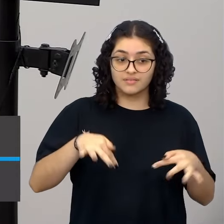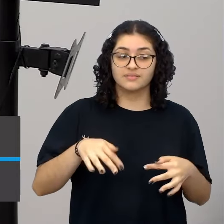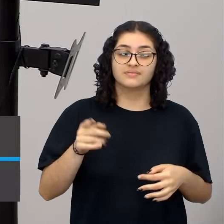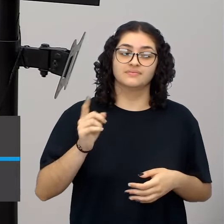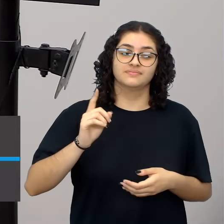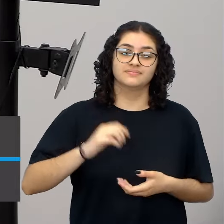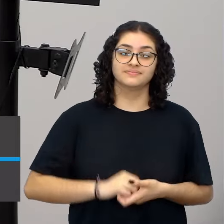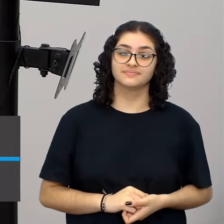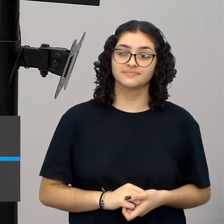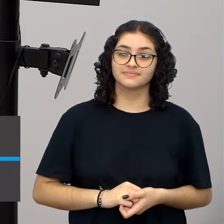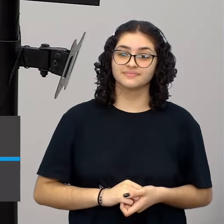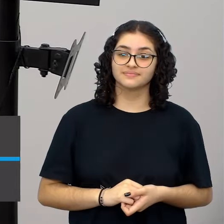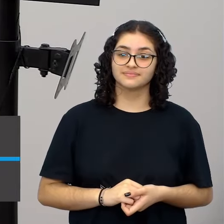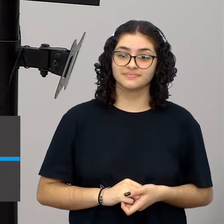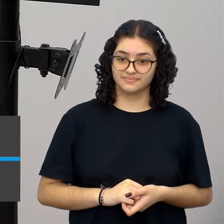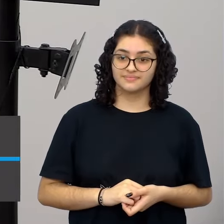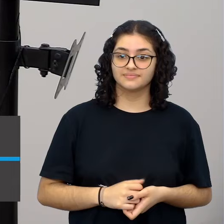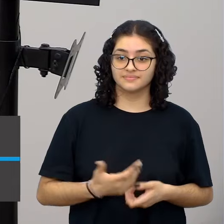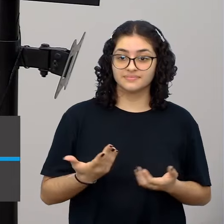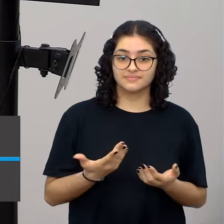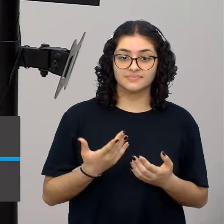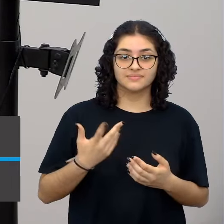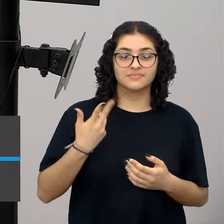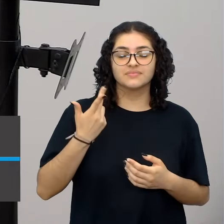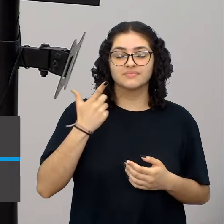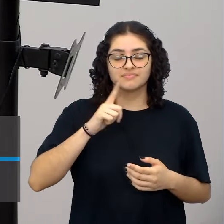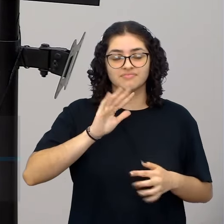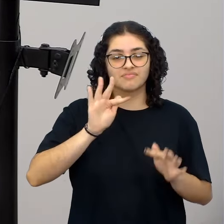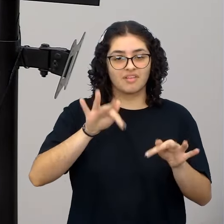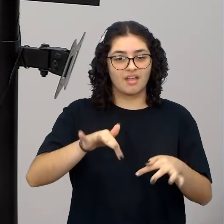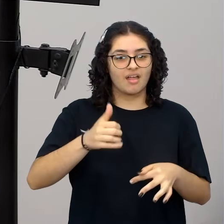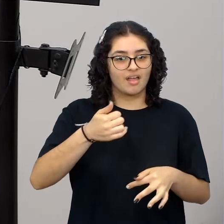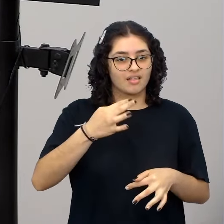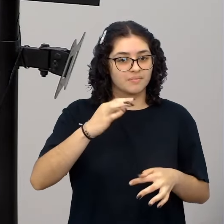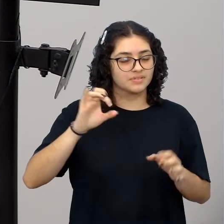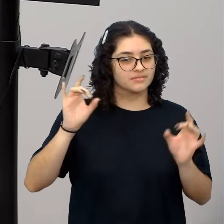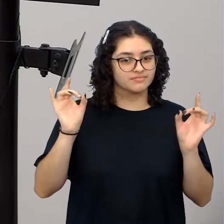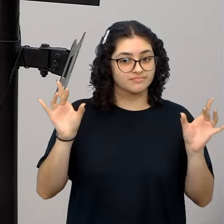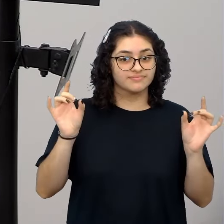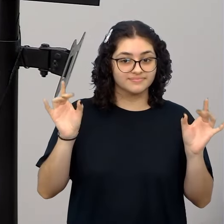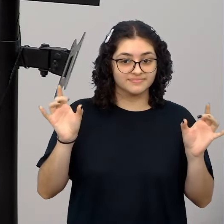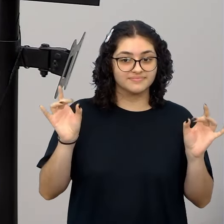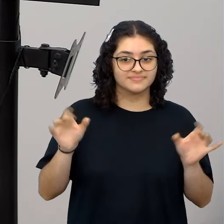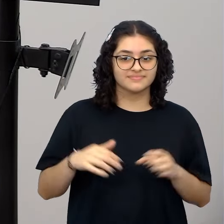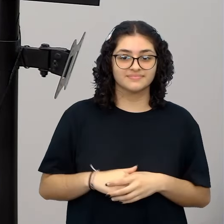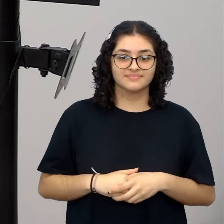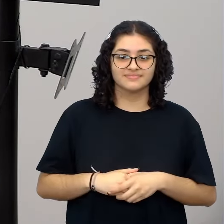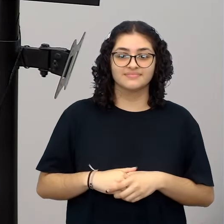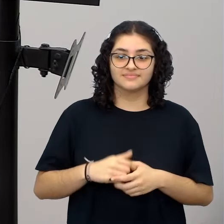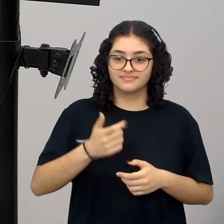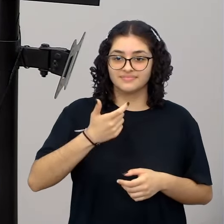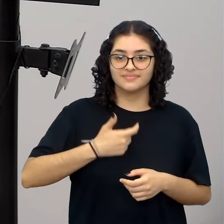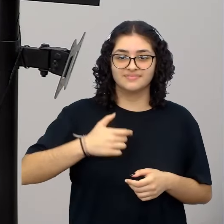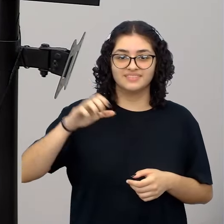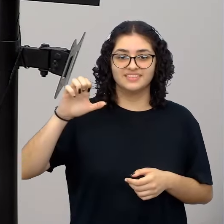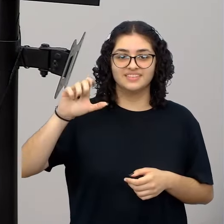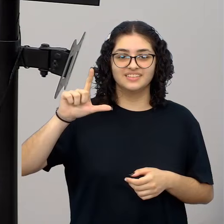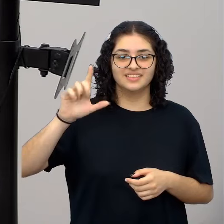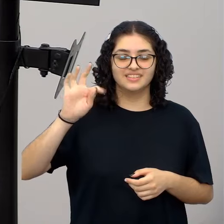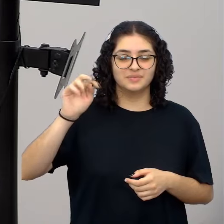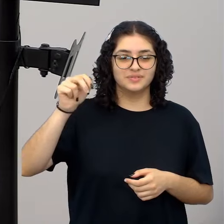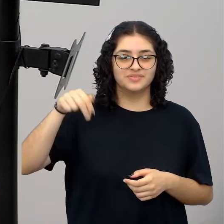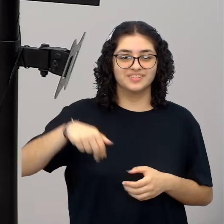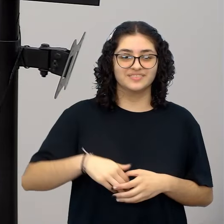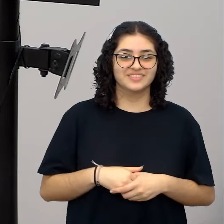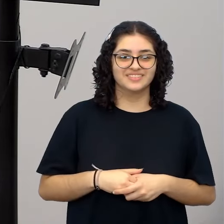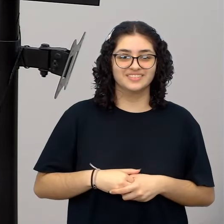pelo contrário. E fechando esse ano com chave de ouro, uma TPC muito especial. Bom, eu sou o Elton, estou como